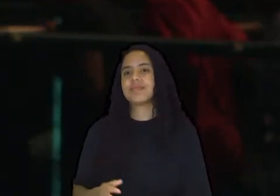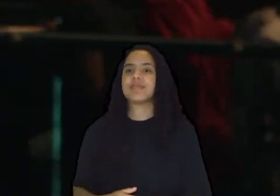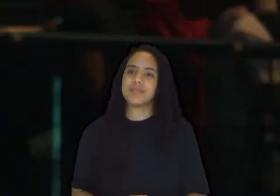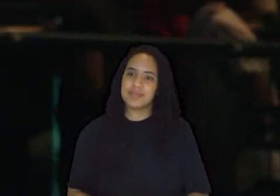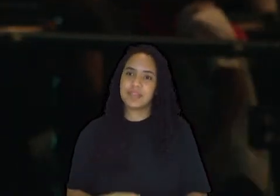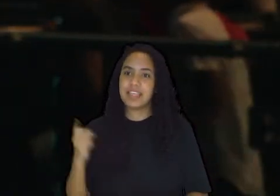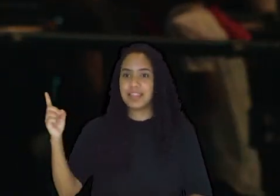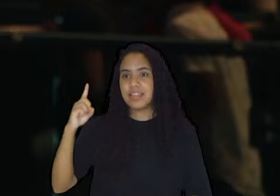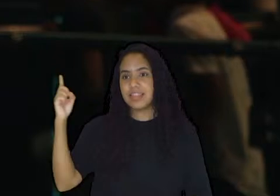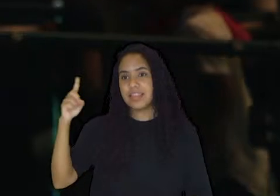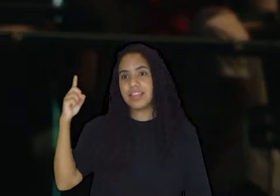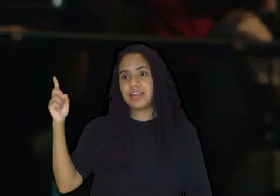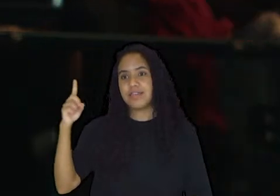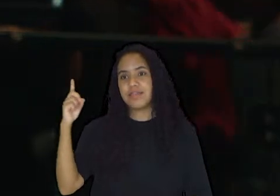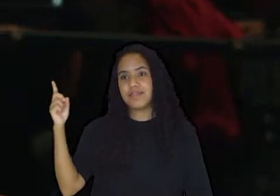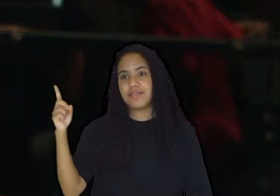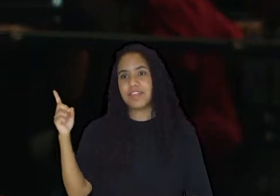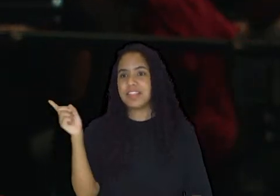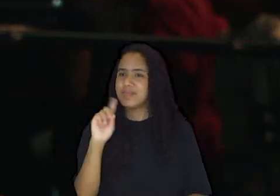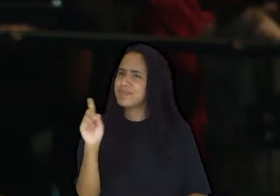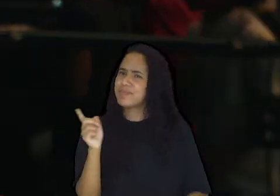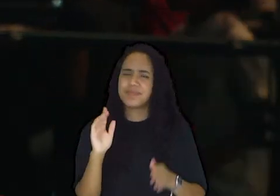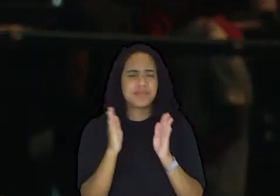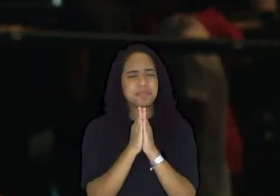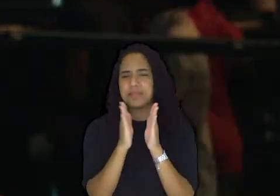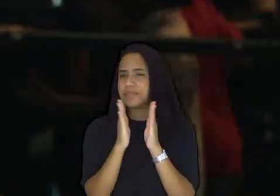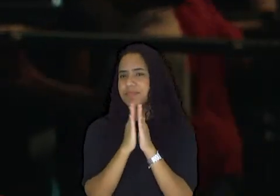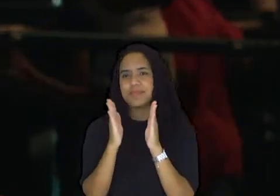Davi não estava fazendo uma oração